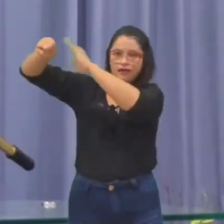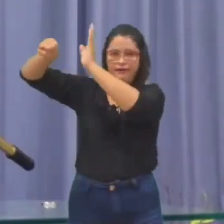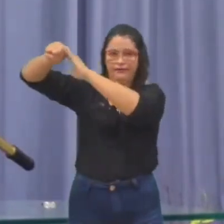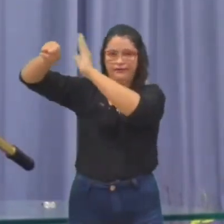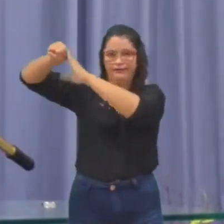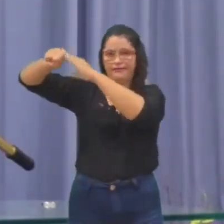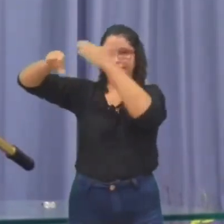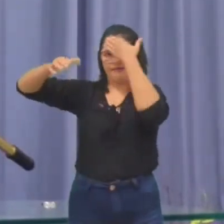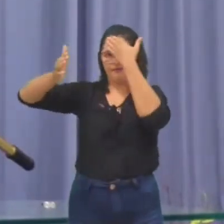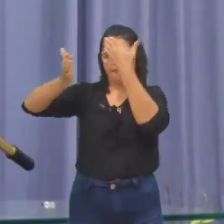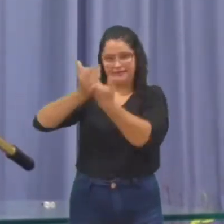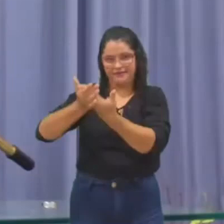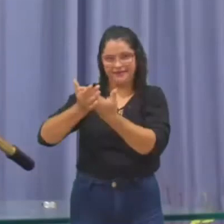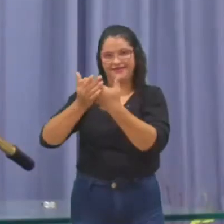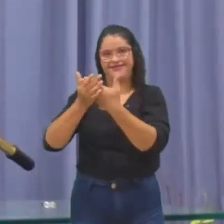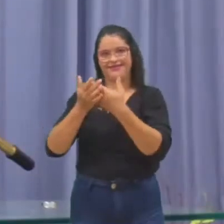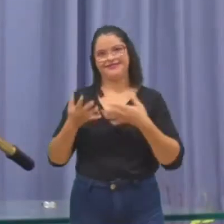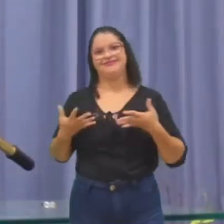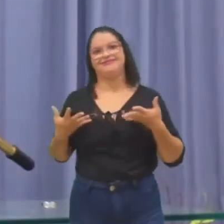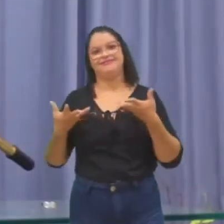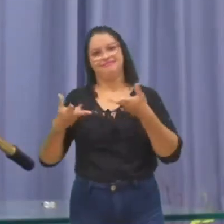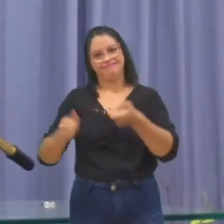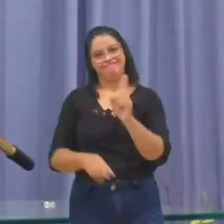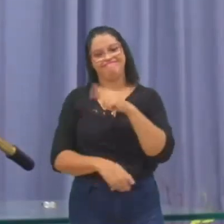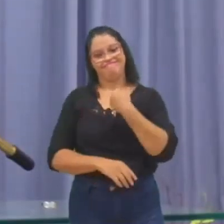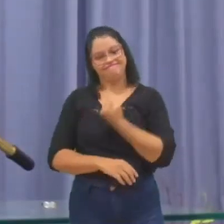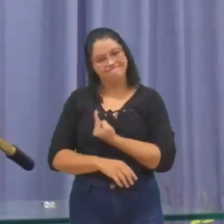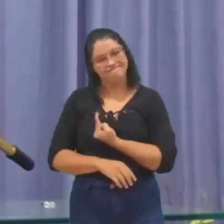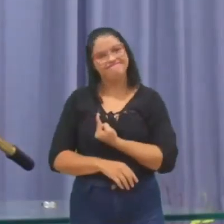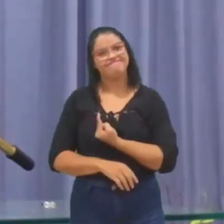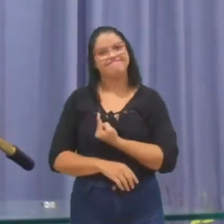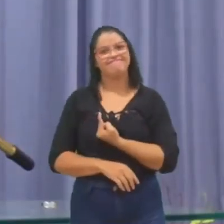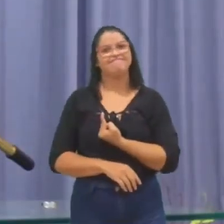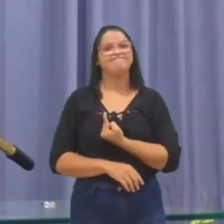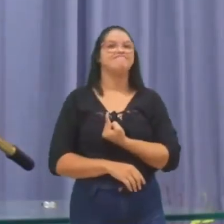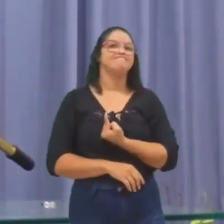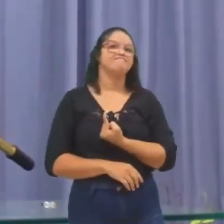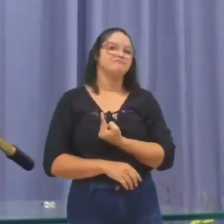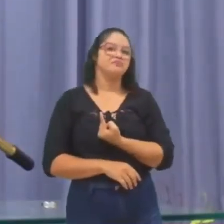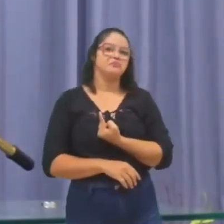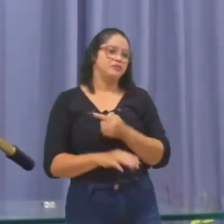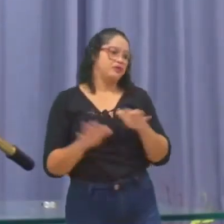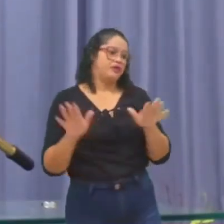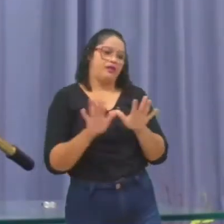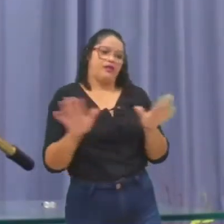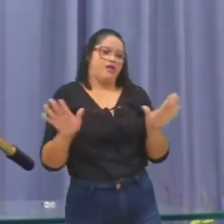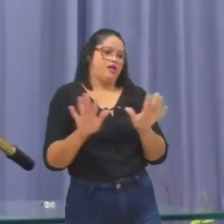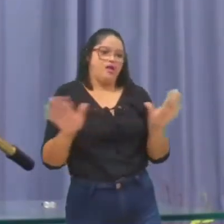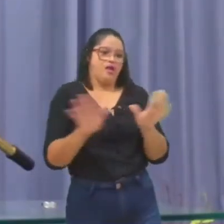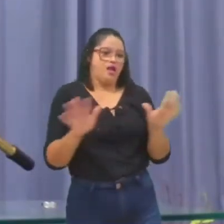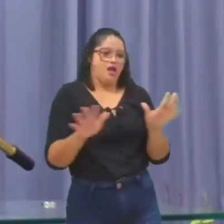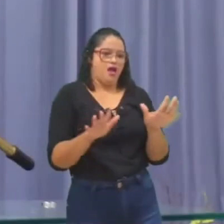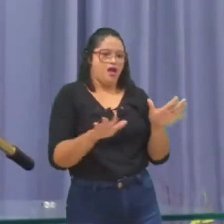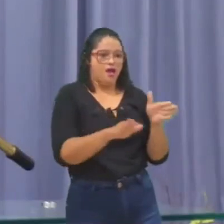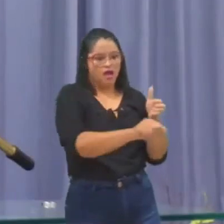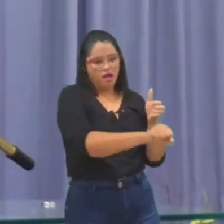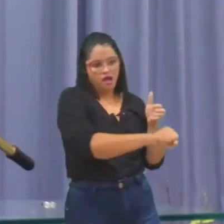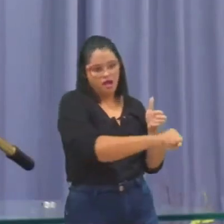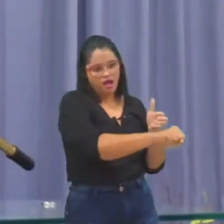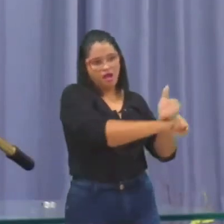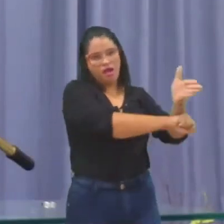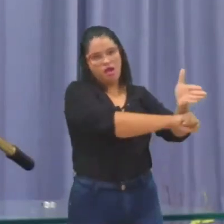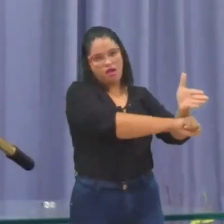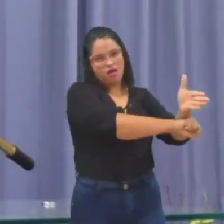suas promessas são maravilhosas. Nós, ou não entremos pelo caminho dos